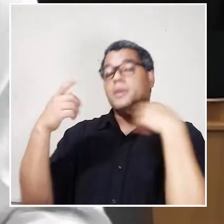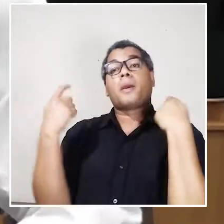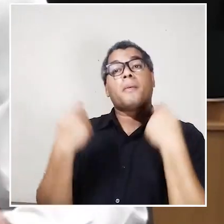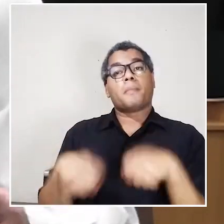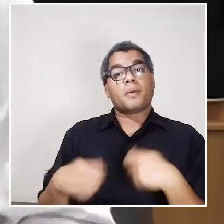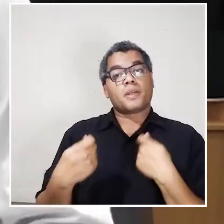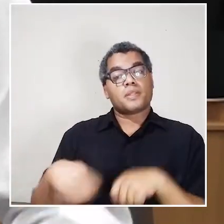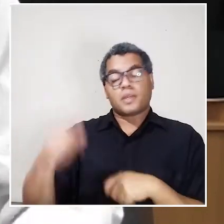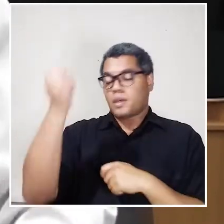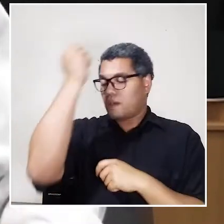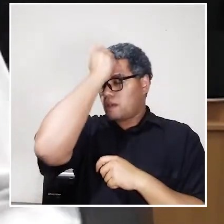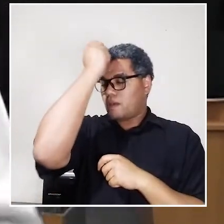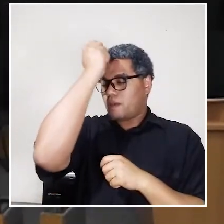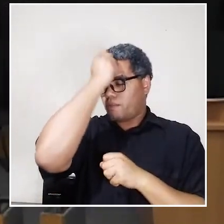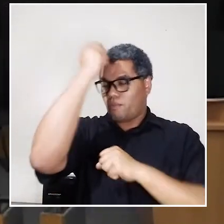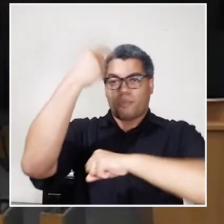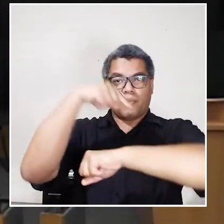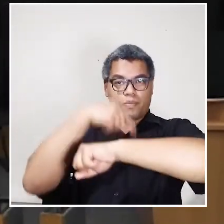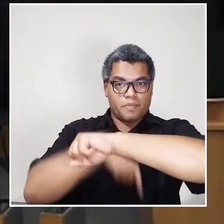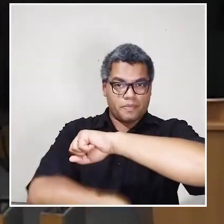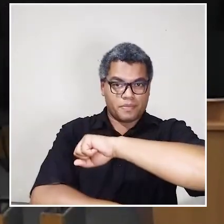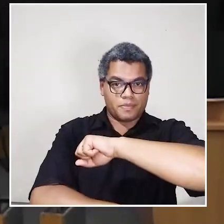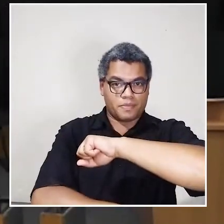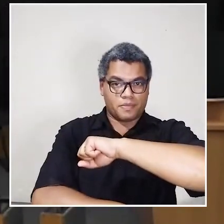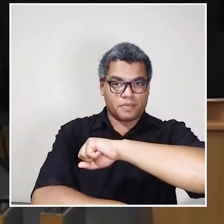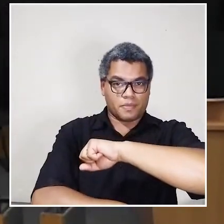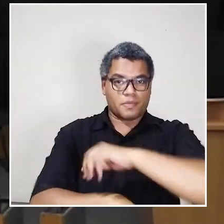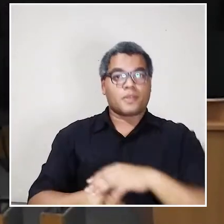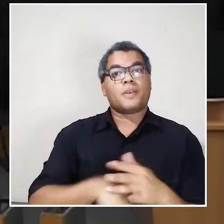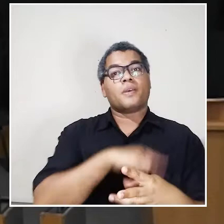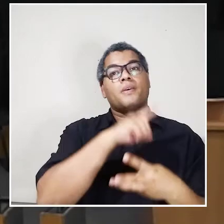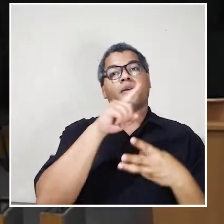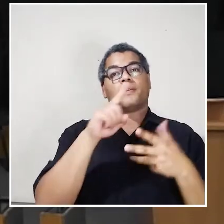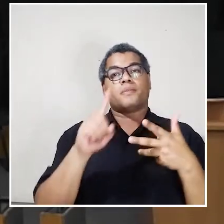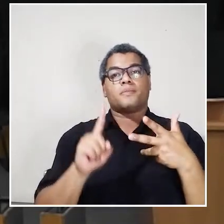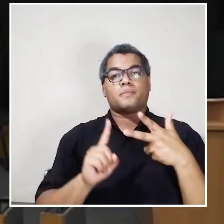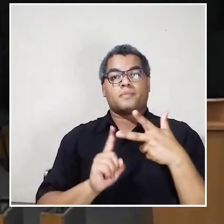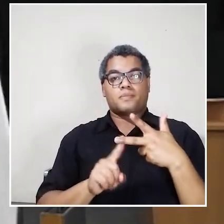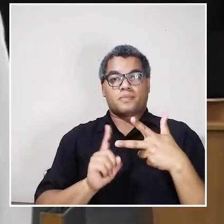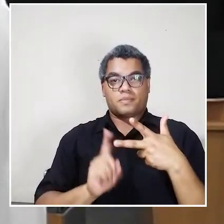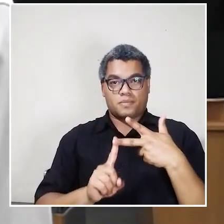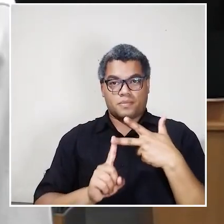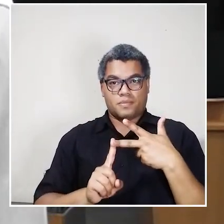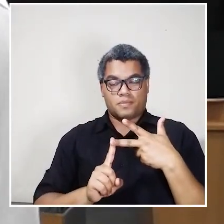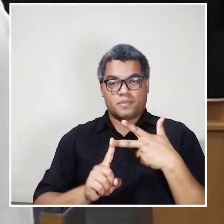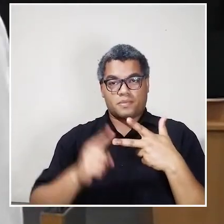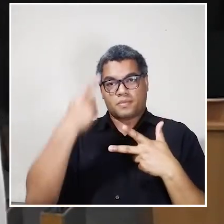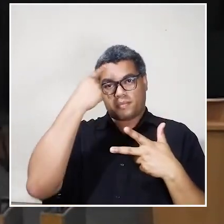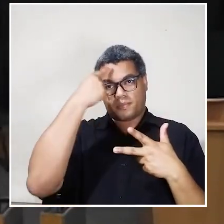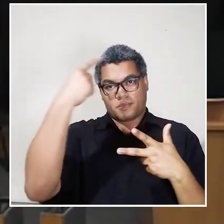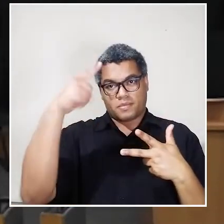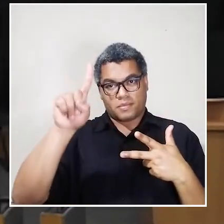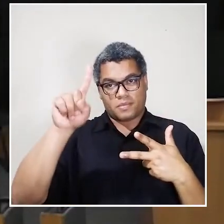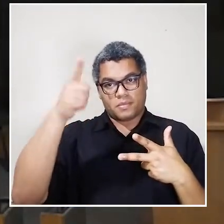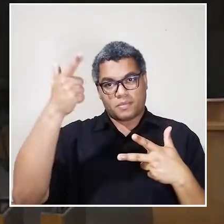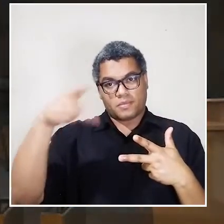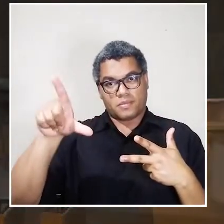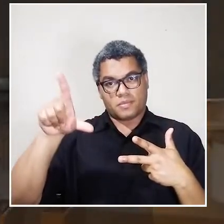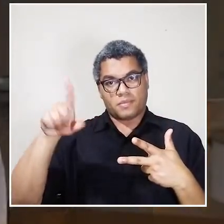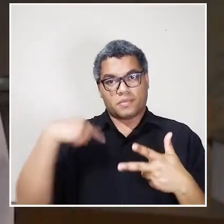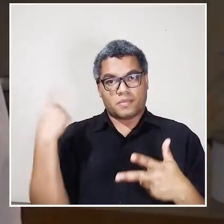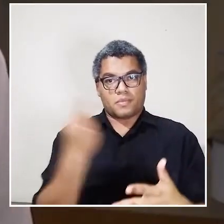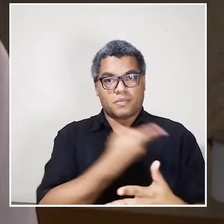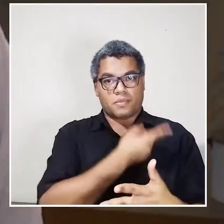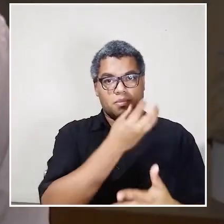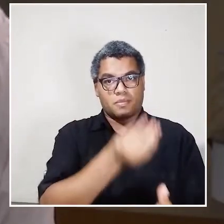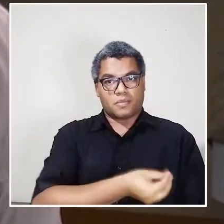demonstrar profunda contrição perante o Senhor. Mas, em terceiro lugar, na reinvenção da